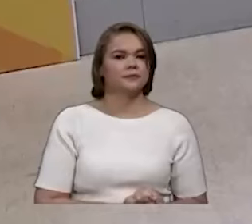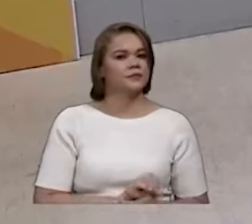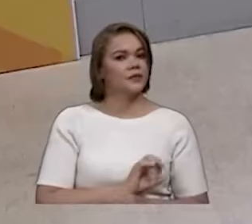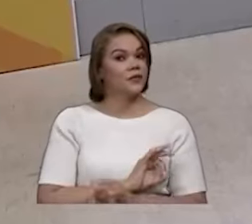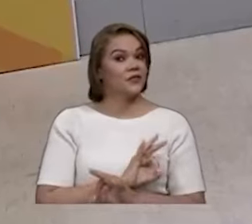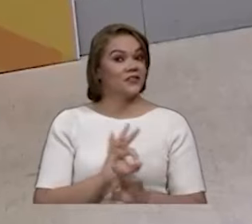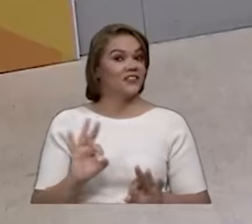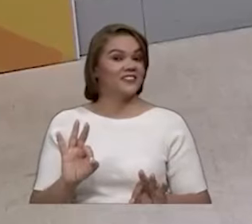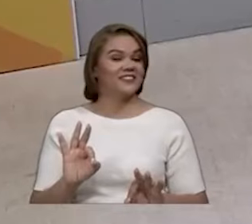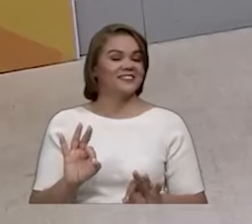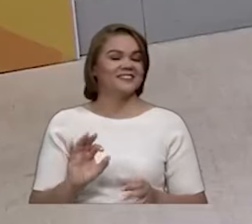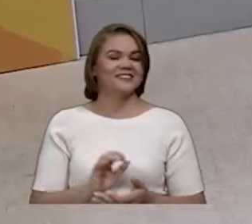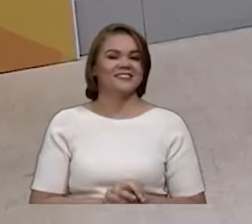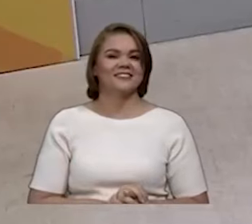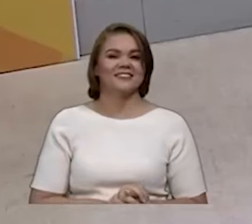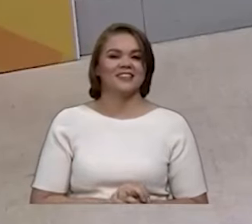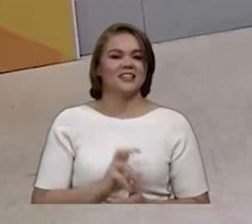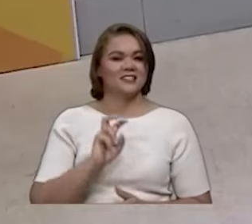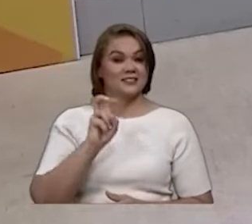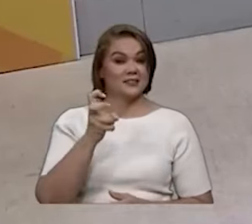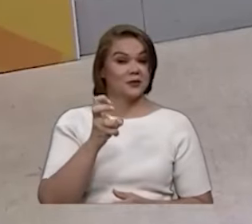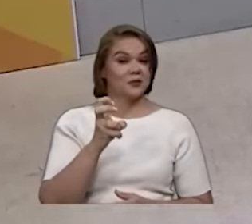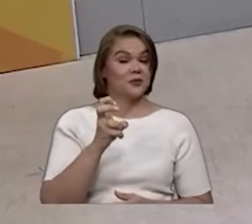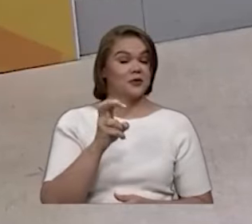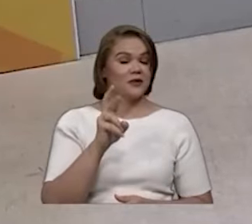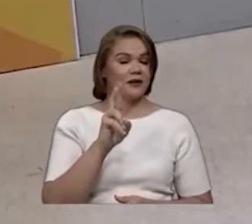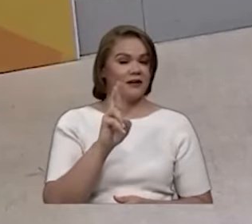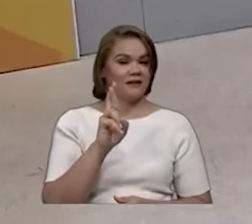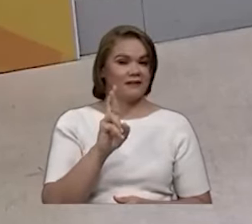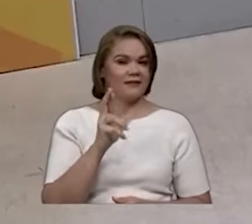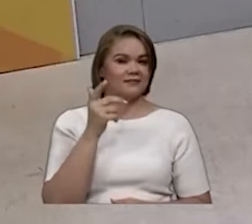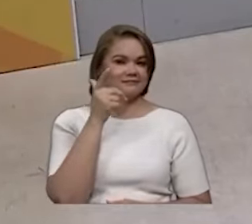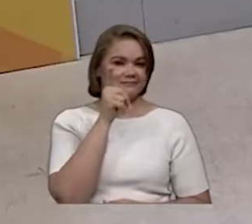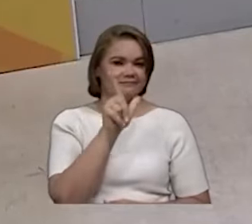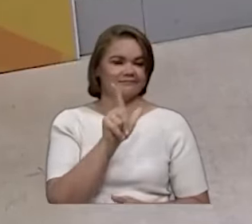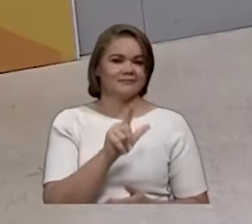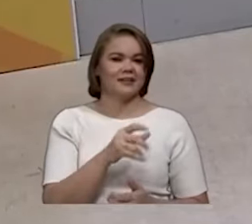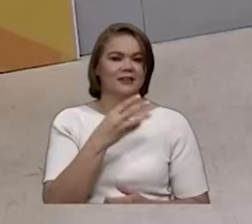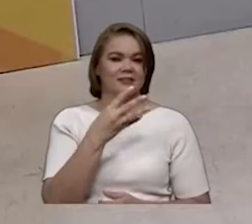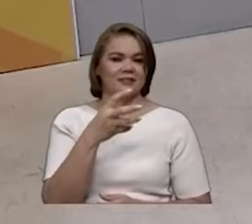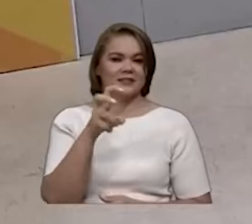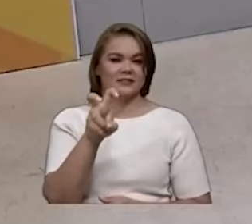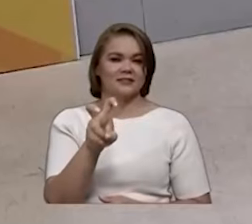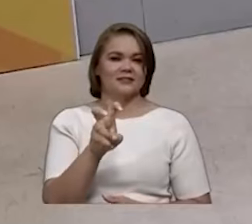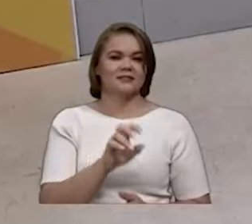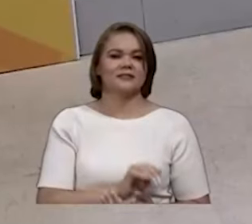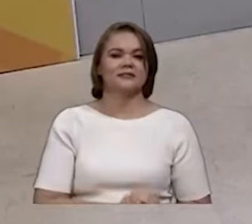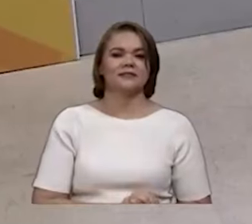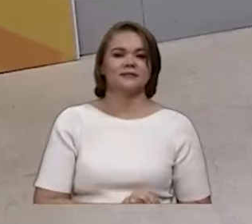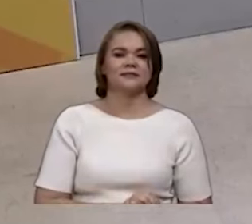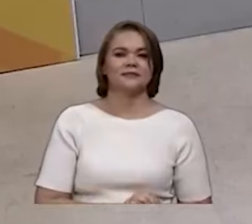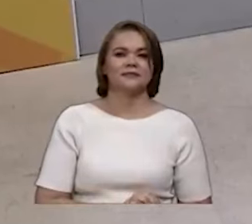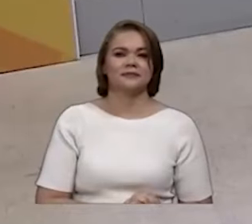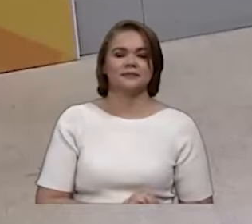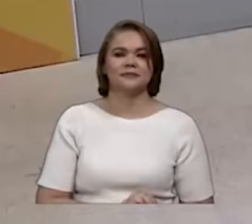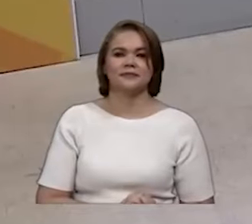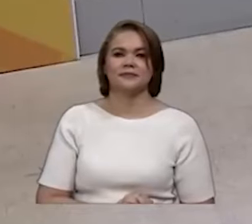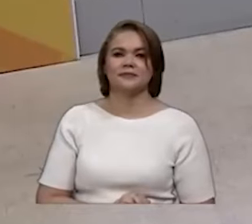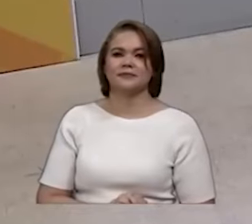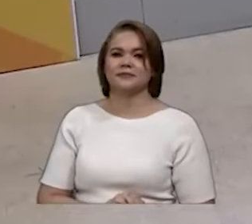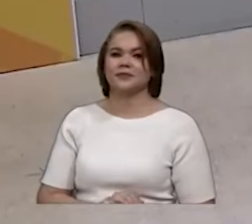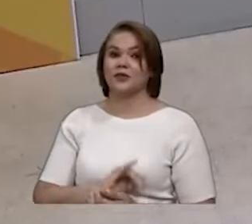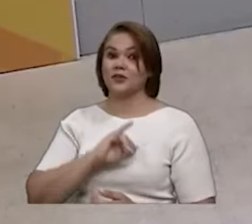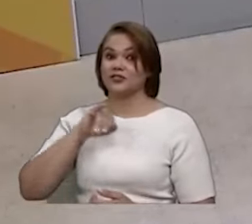Bacana, hein? 5 mil reais aí na conta. 45 agora, 45. Alô,